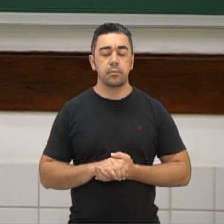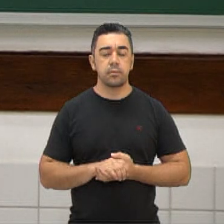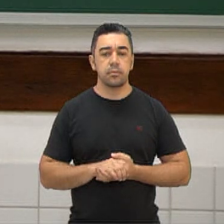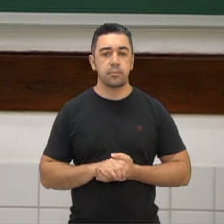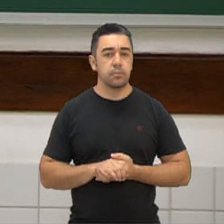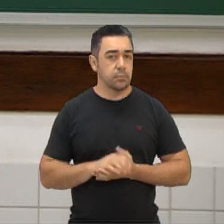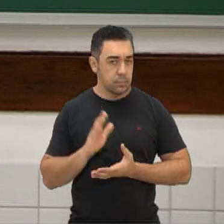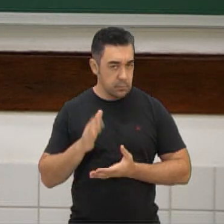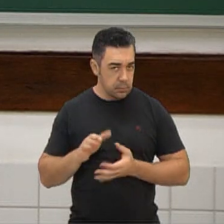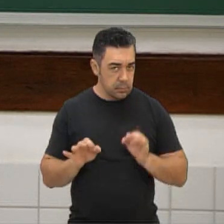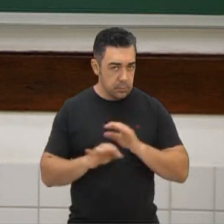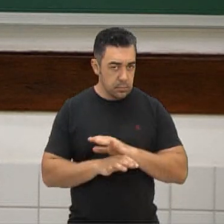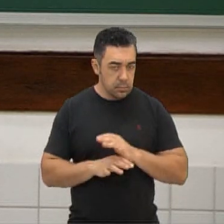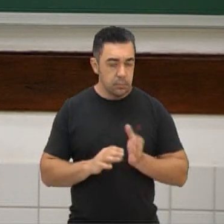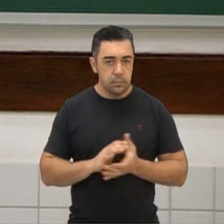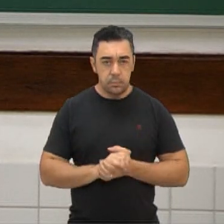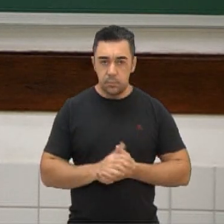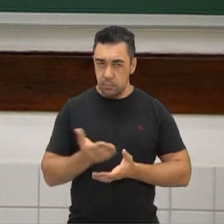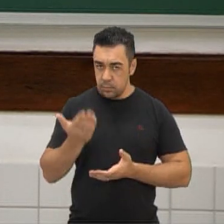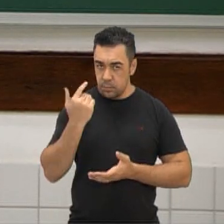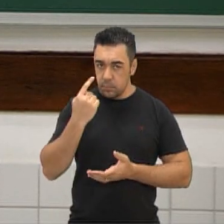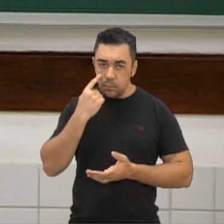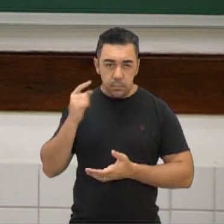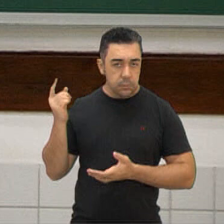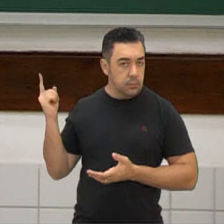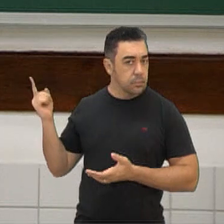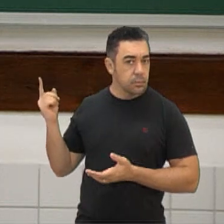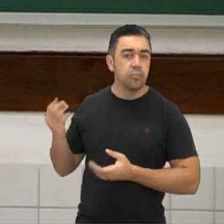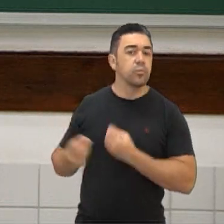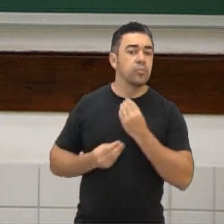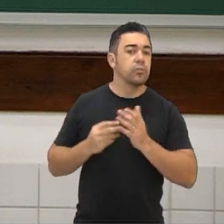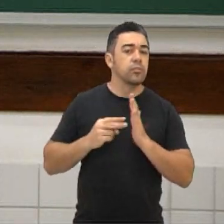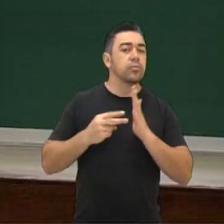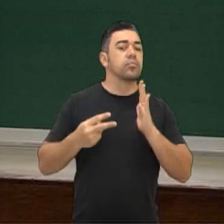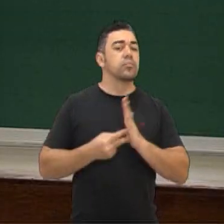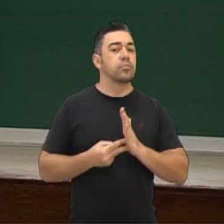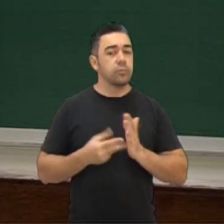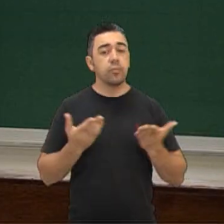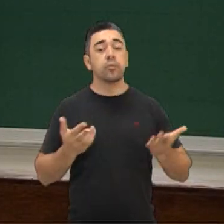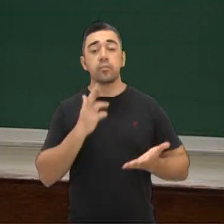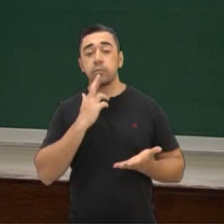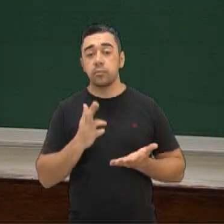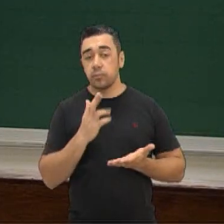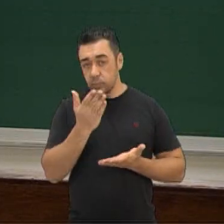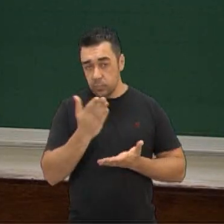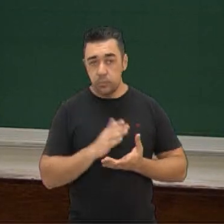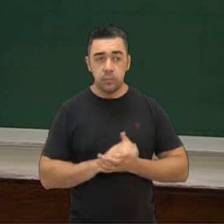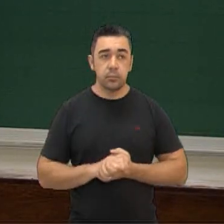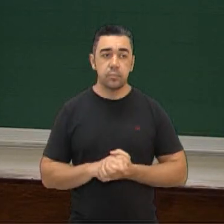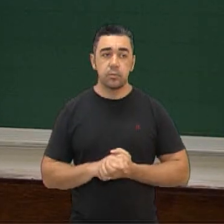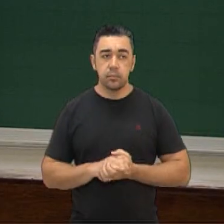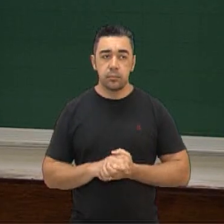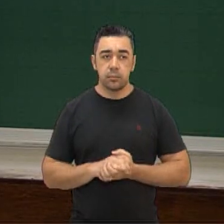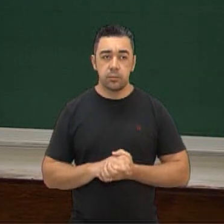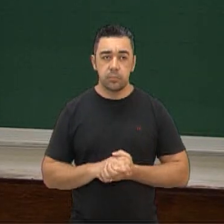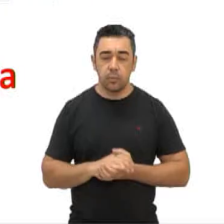Listo, chicos? A ver, entonces, ¿cómo se quedó ahí sus respuestas? Tenemos